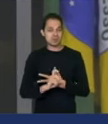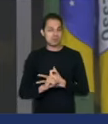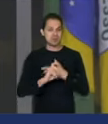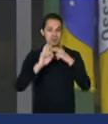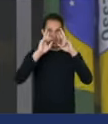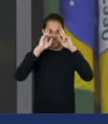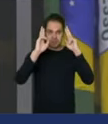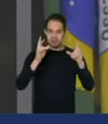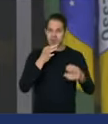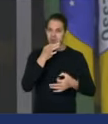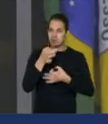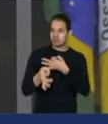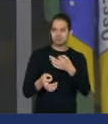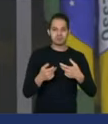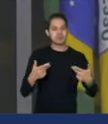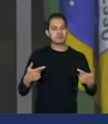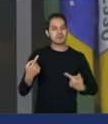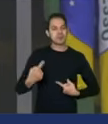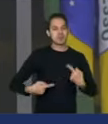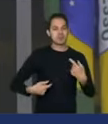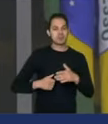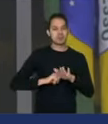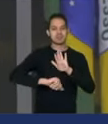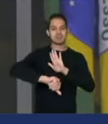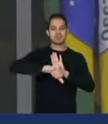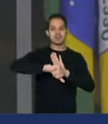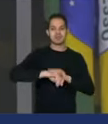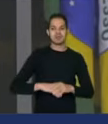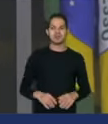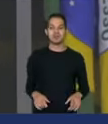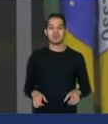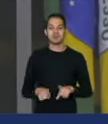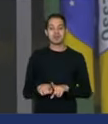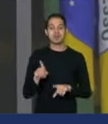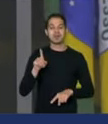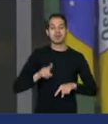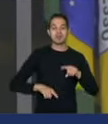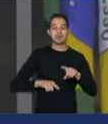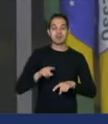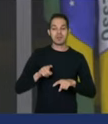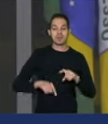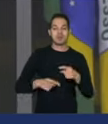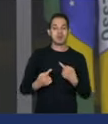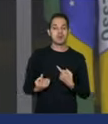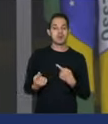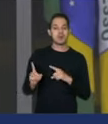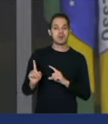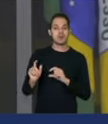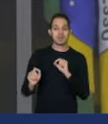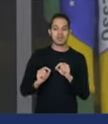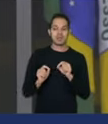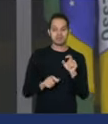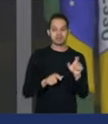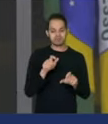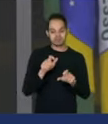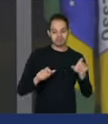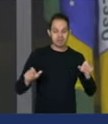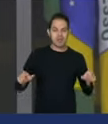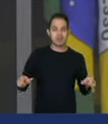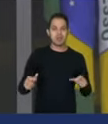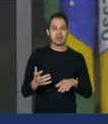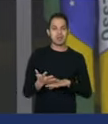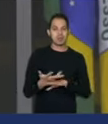em contrário na política criminal. É um mecanismo de exceção contra o quê? Aquele que tem competência,